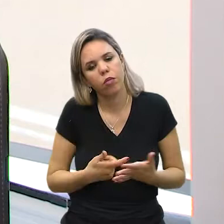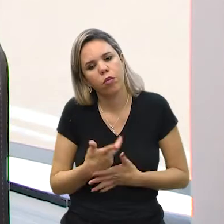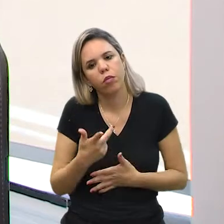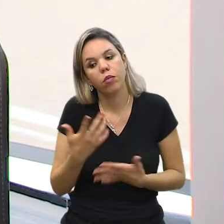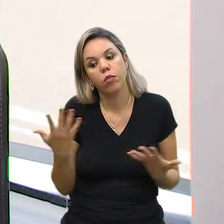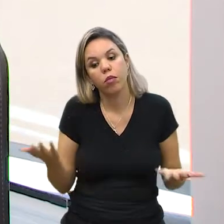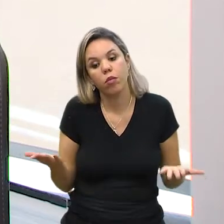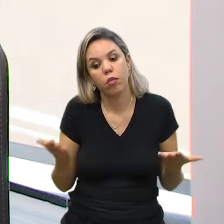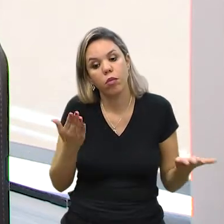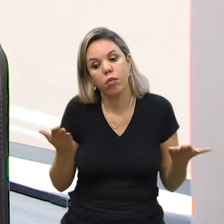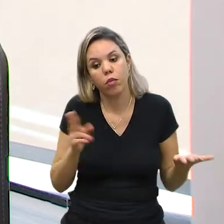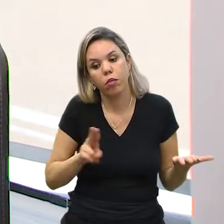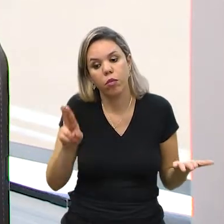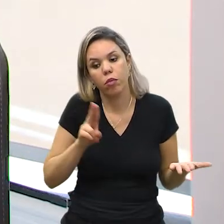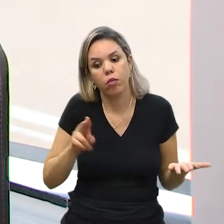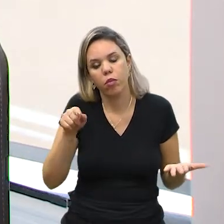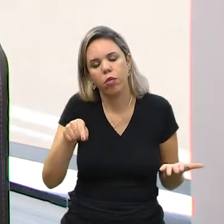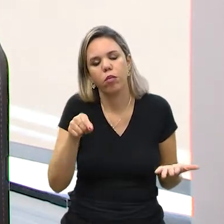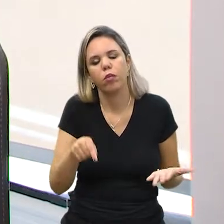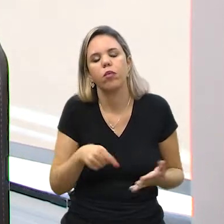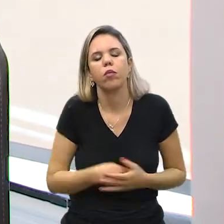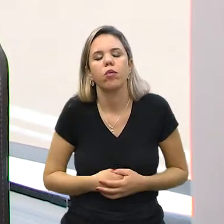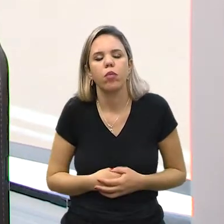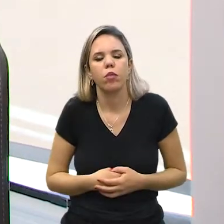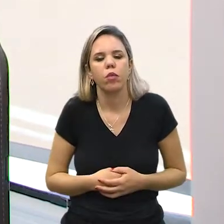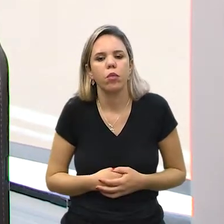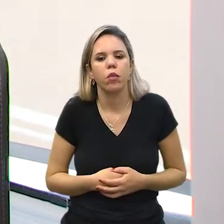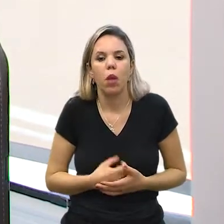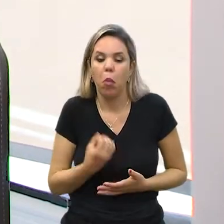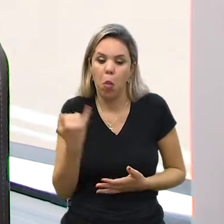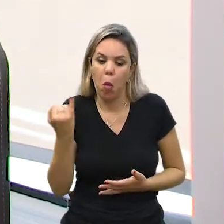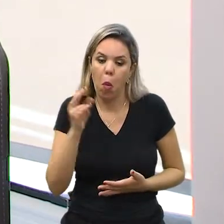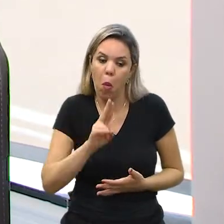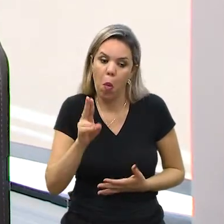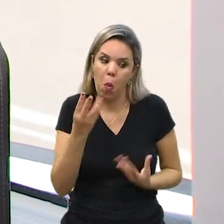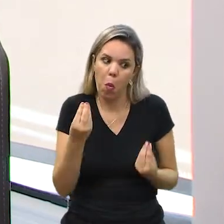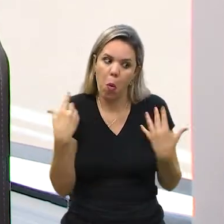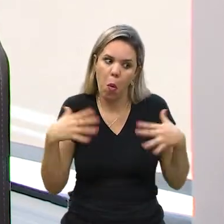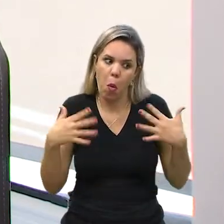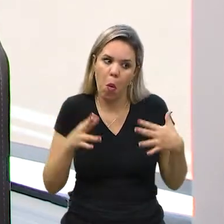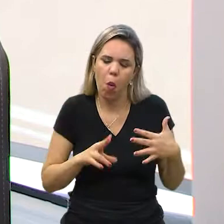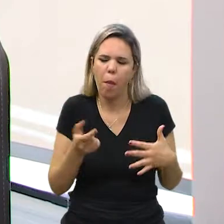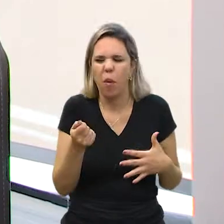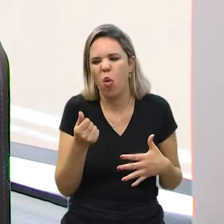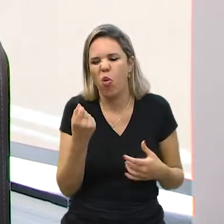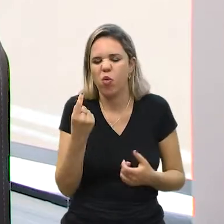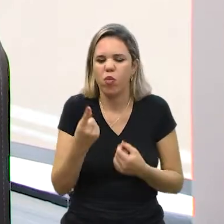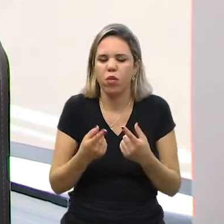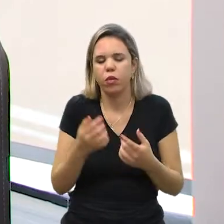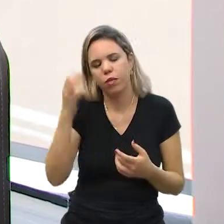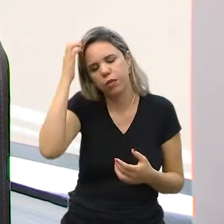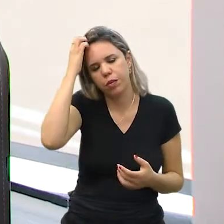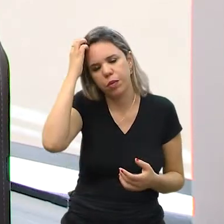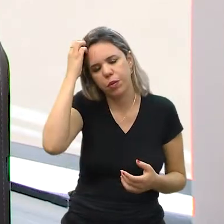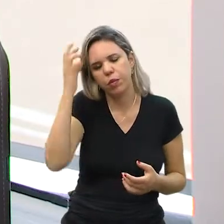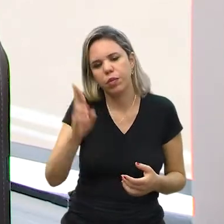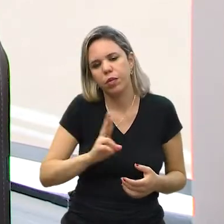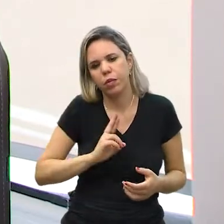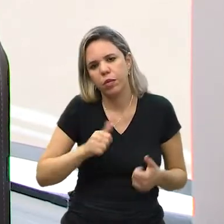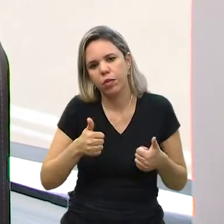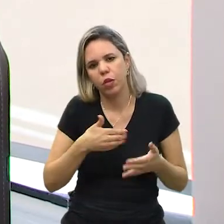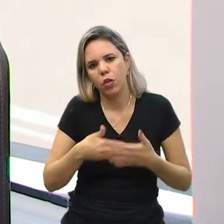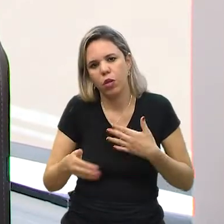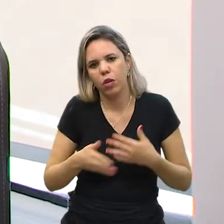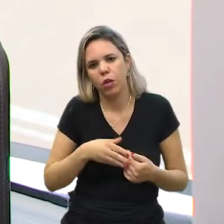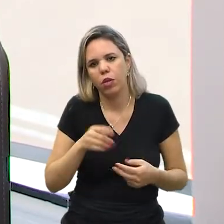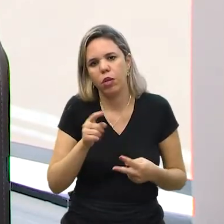Qual será a utilidade disso? Será bastante usado? Será pouco usado? Se a resposta para